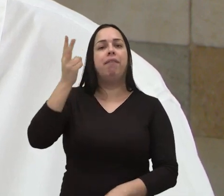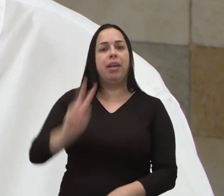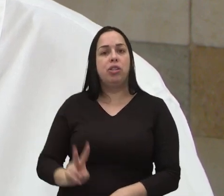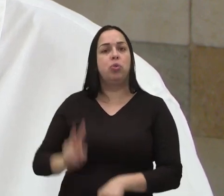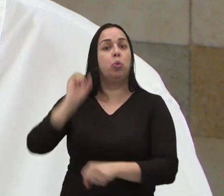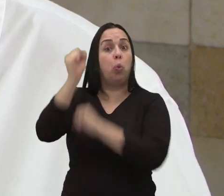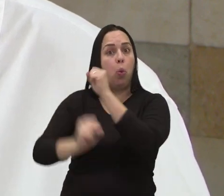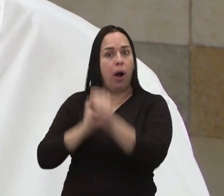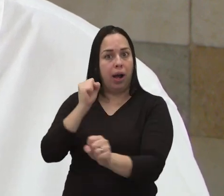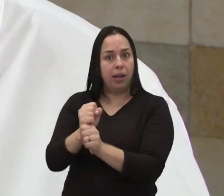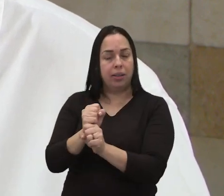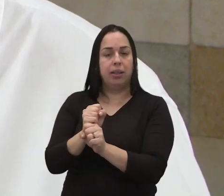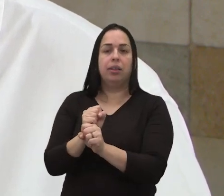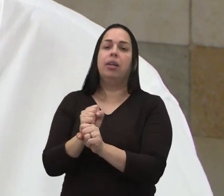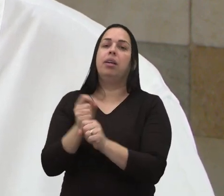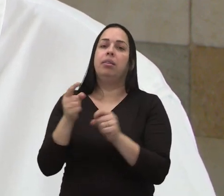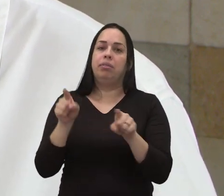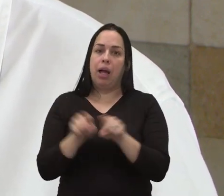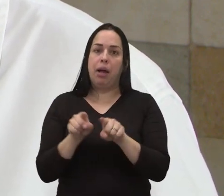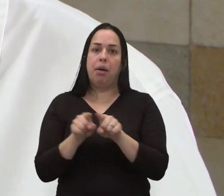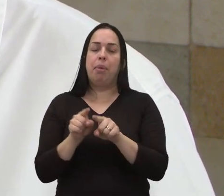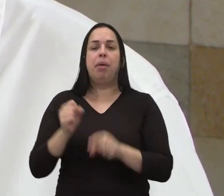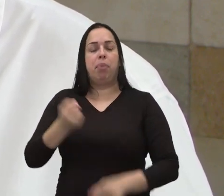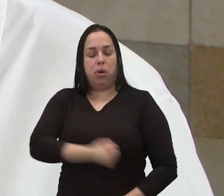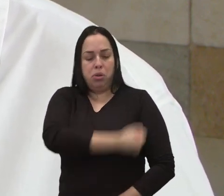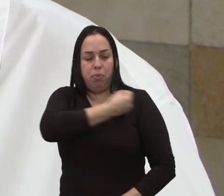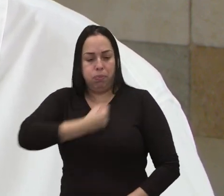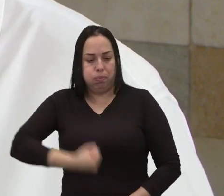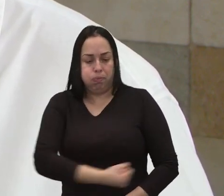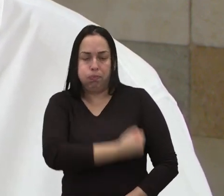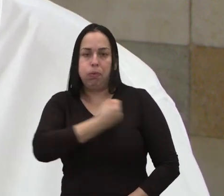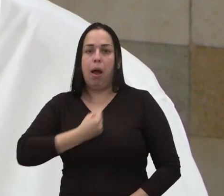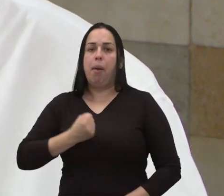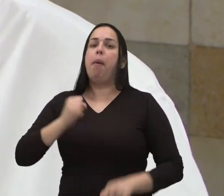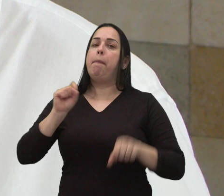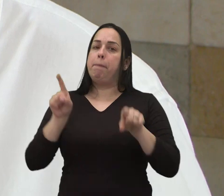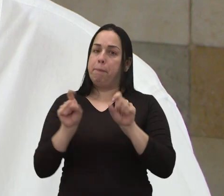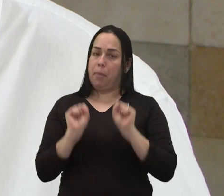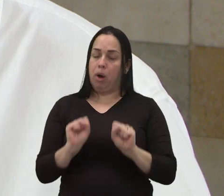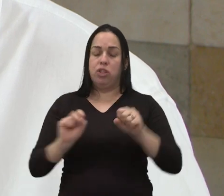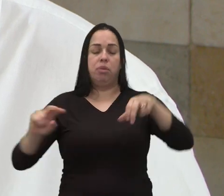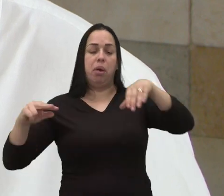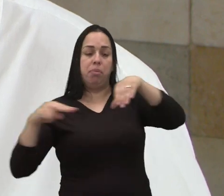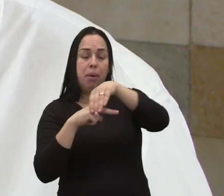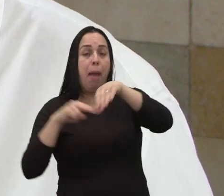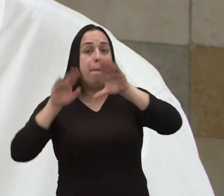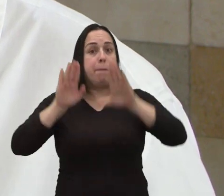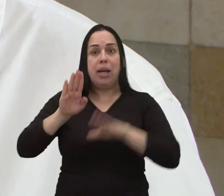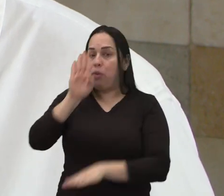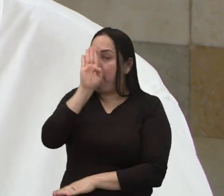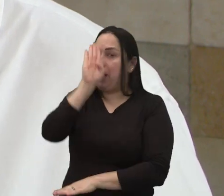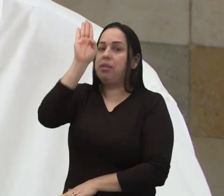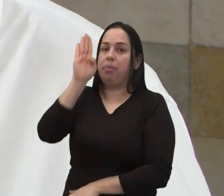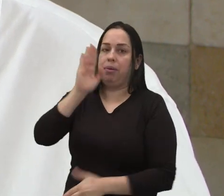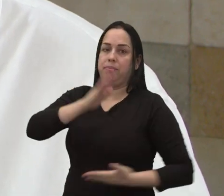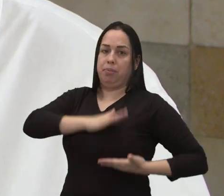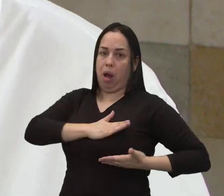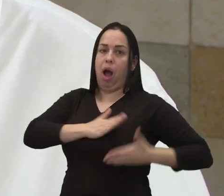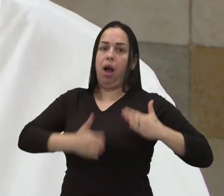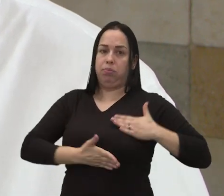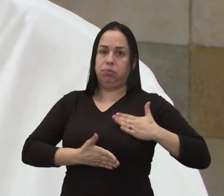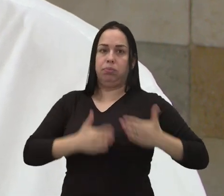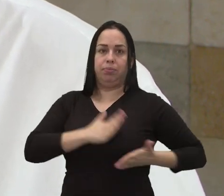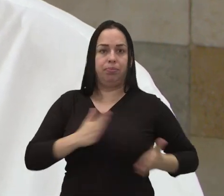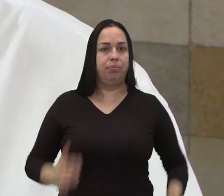uma vez por ano para os pacientes, tá? E pode ser associado ou não a ultrassonografia, ressonância, enfim. Mas o exame padrão e